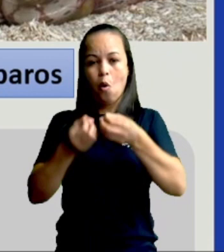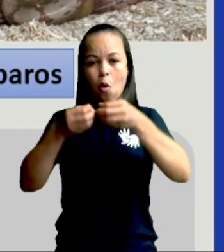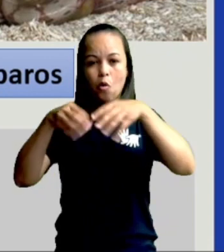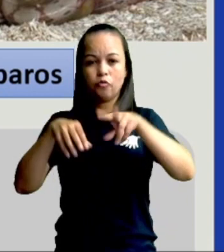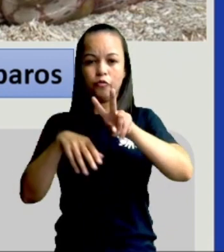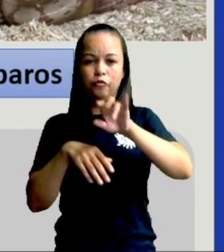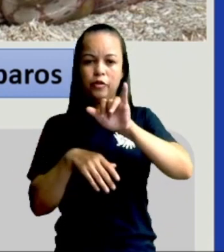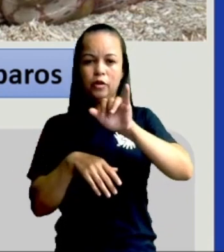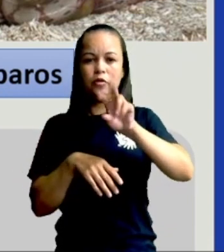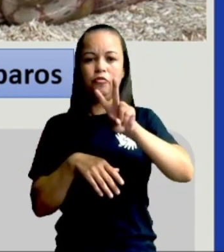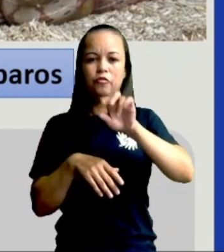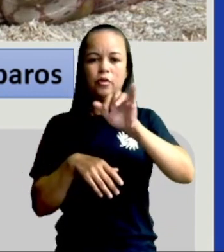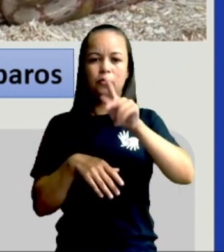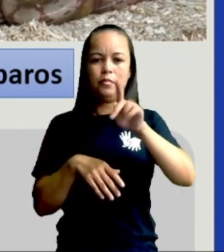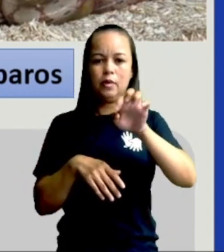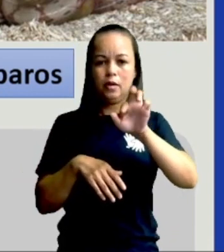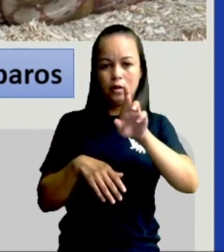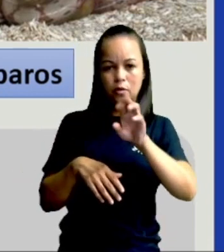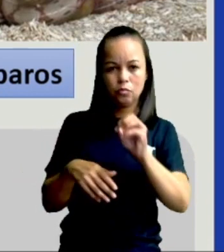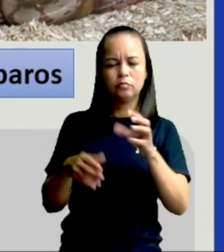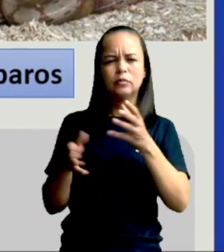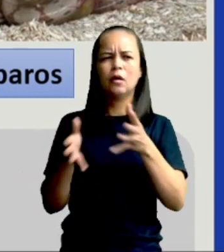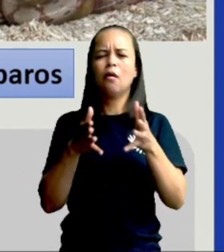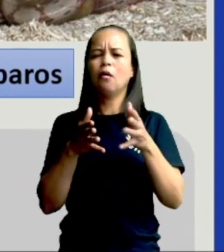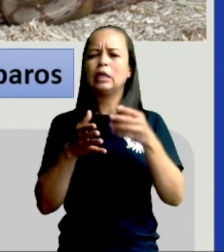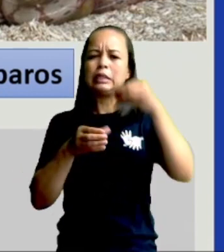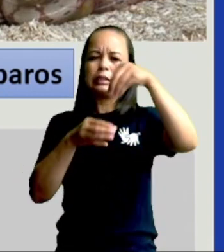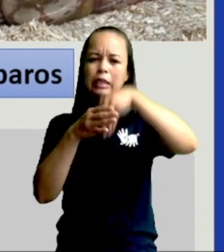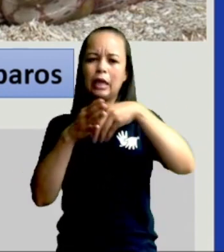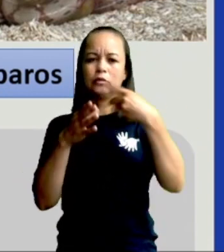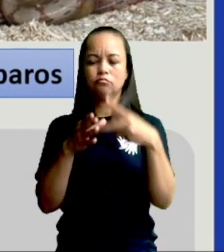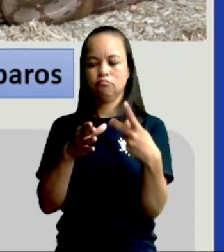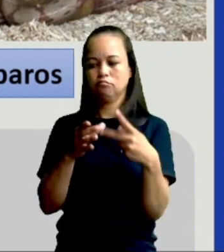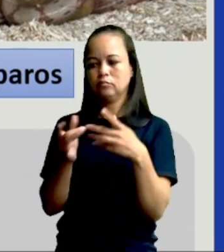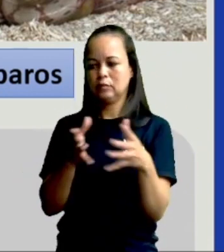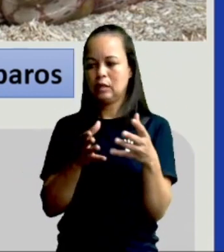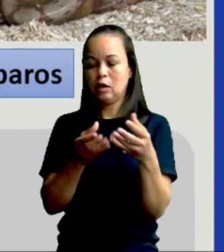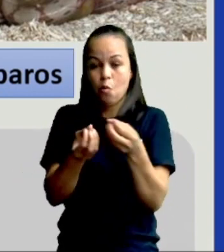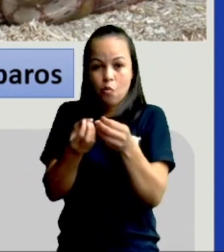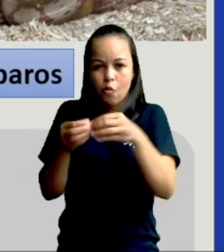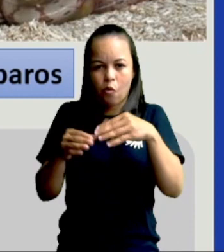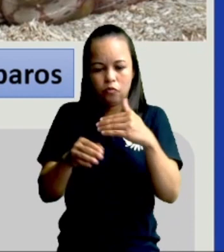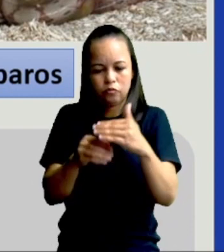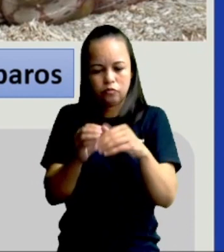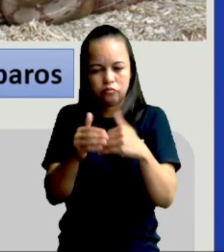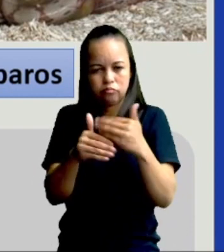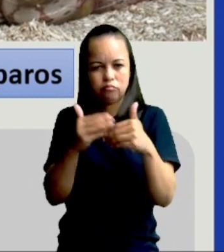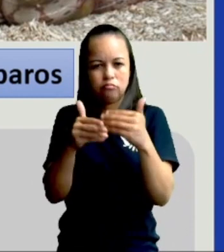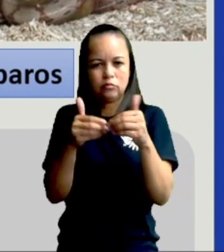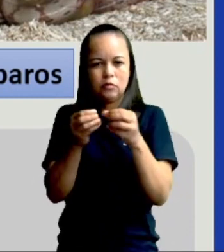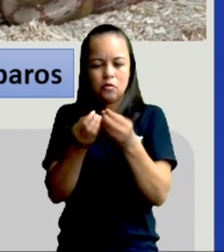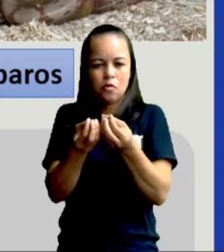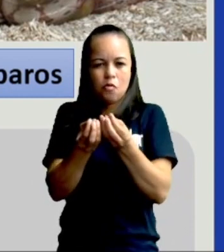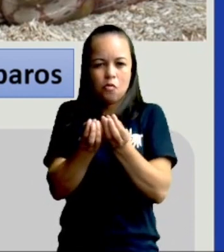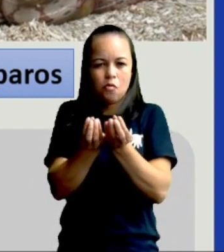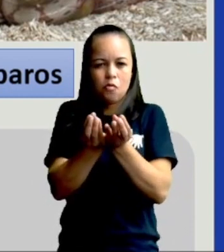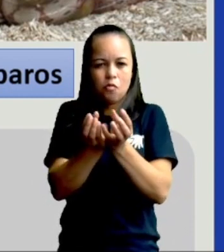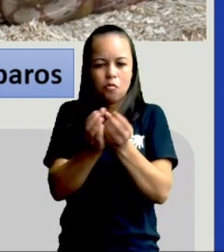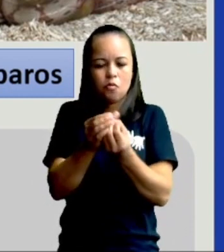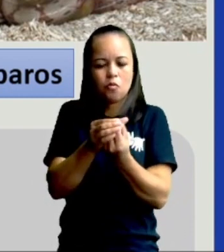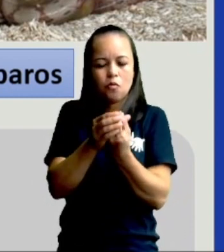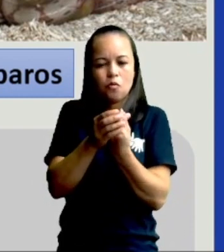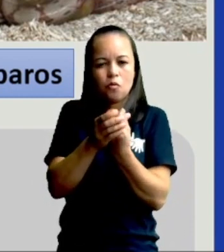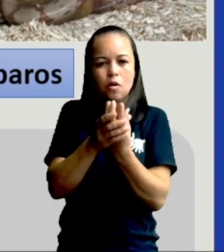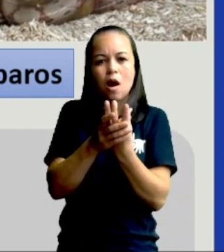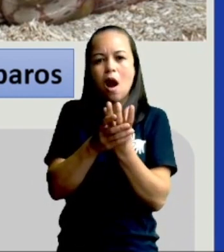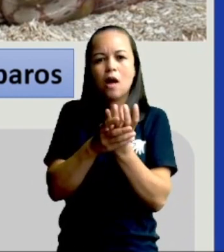é uma espécie de animal em que dentro dele o ovo se desenvolve e depois